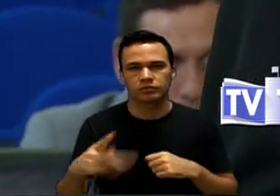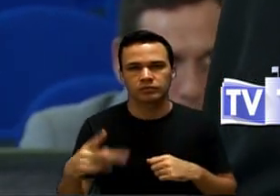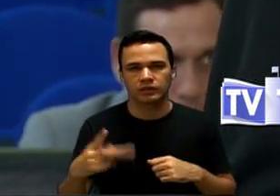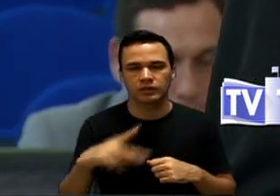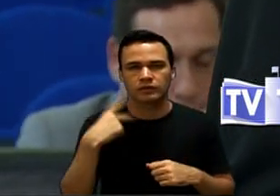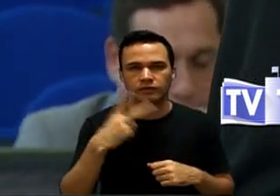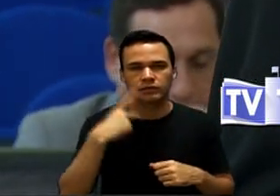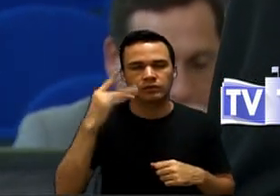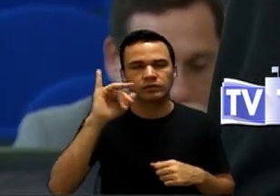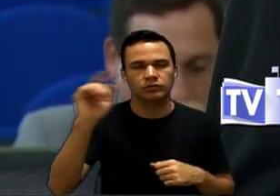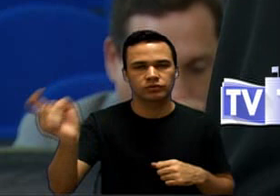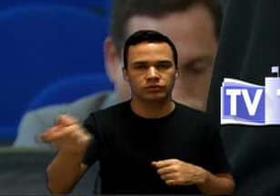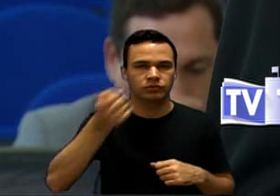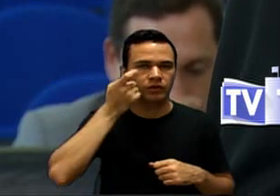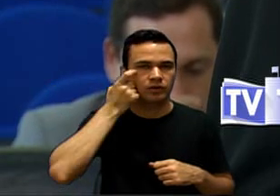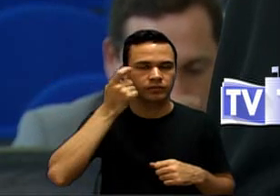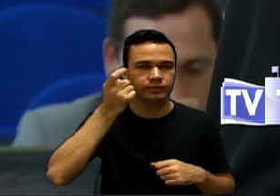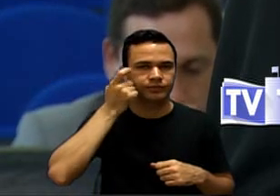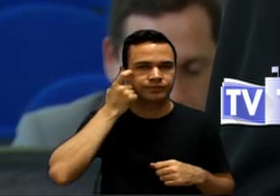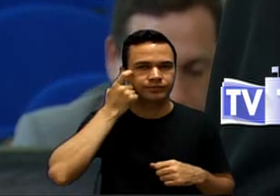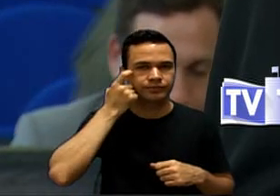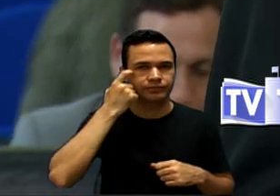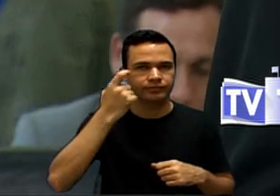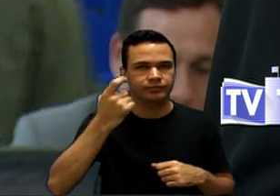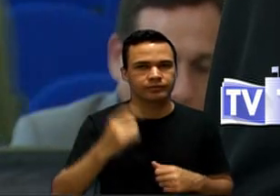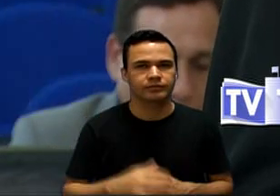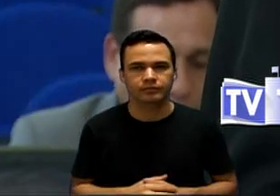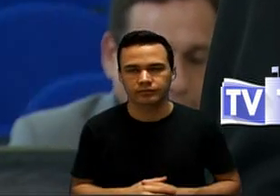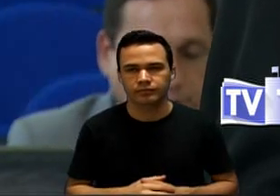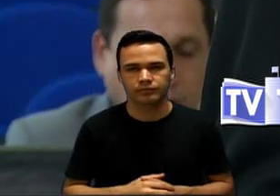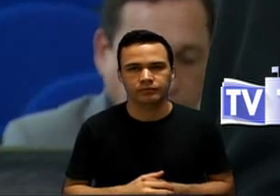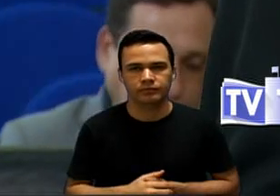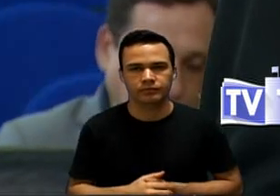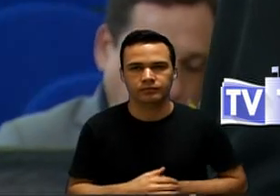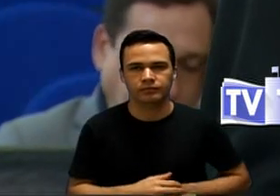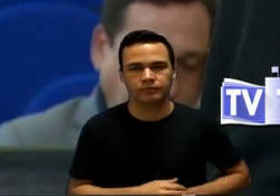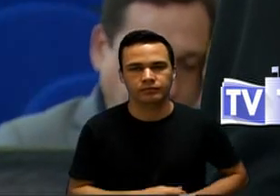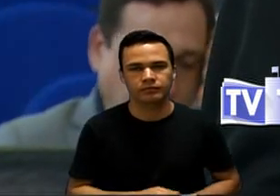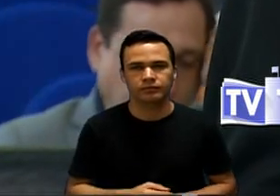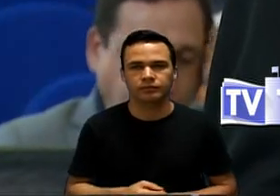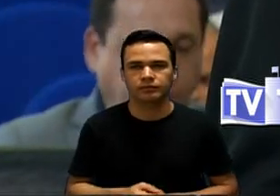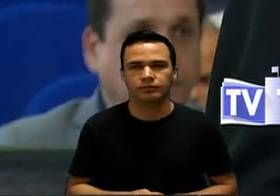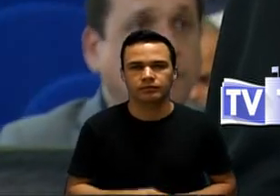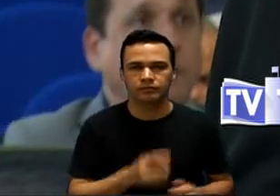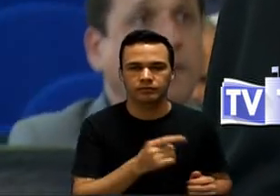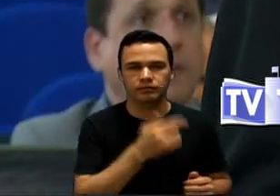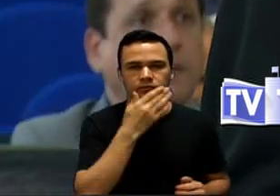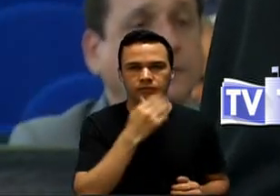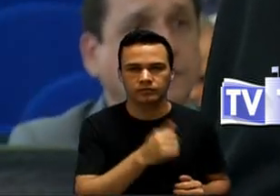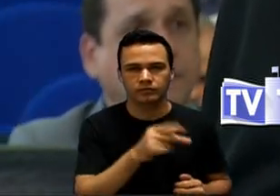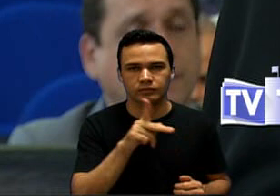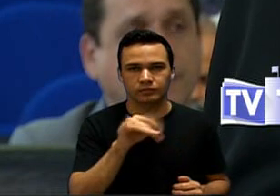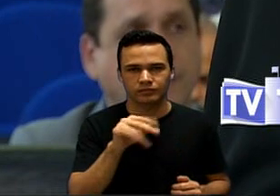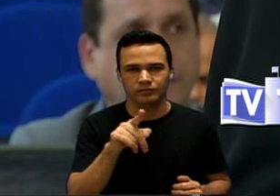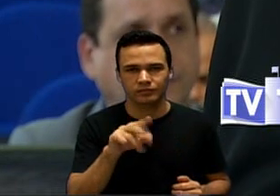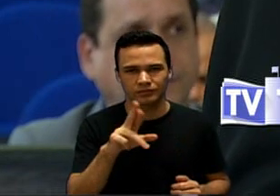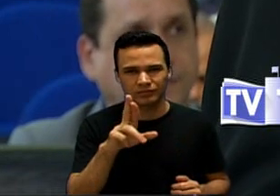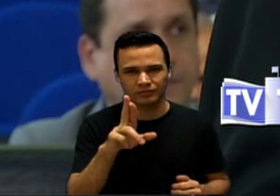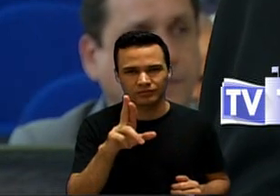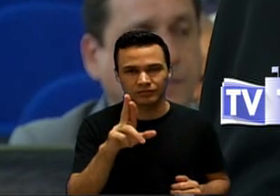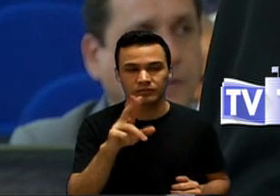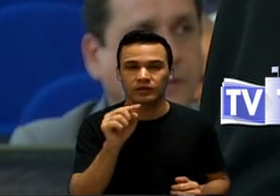sala da sessão, vereador João Donizete Silvestre. Senhor presidente, O jovem Kinder Pierre é